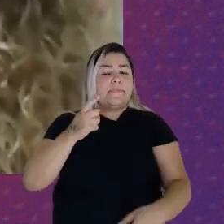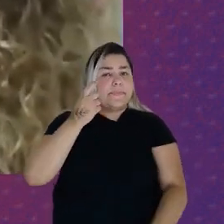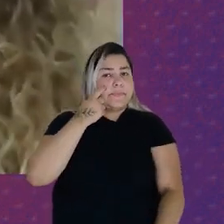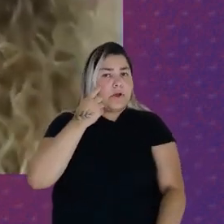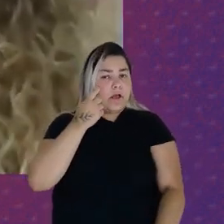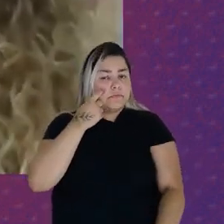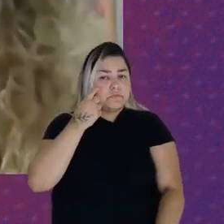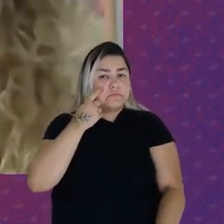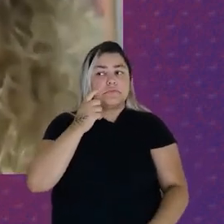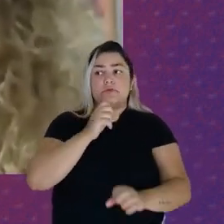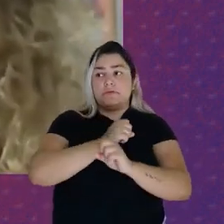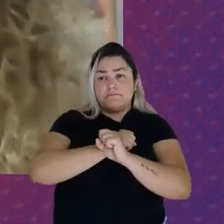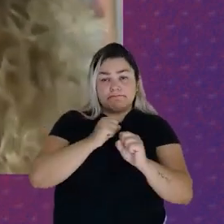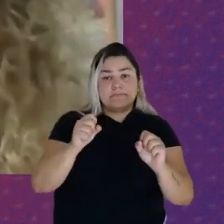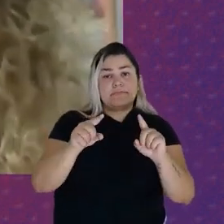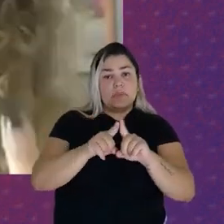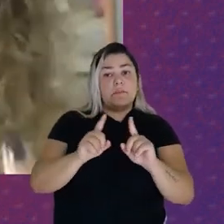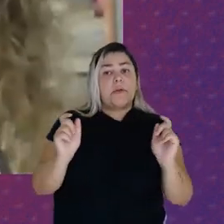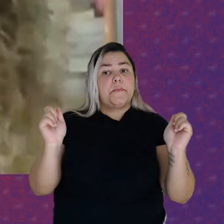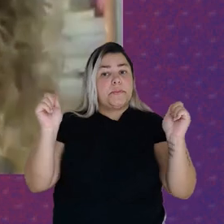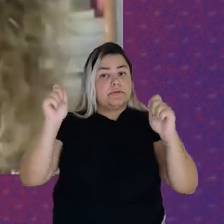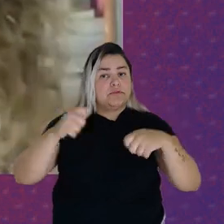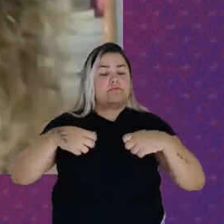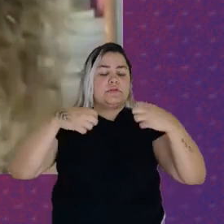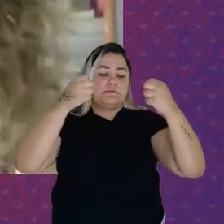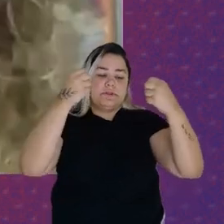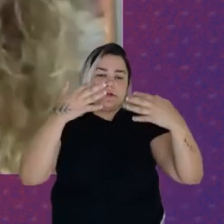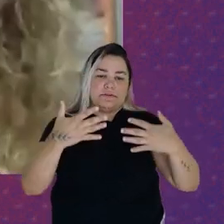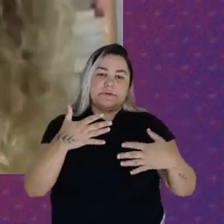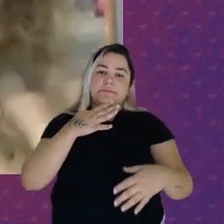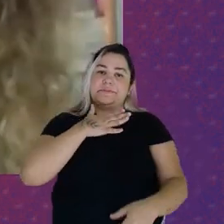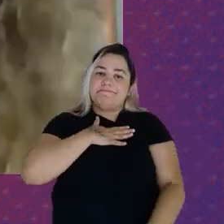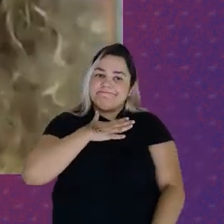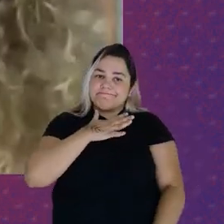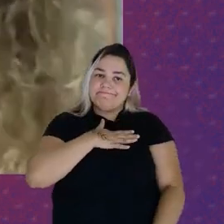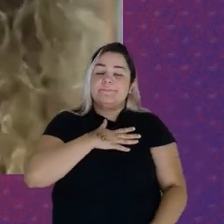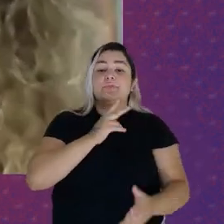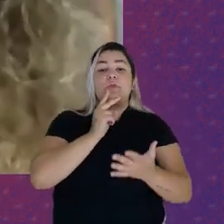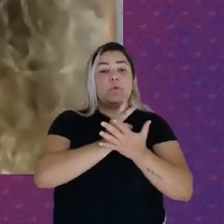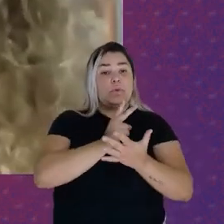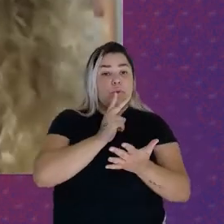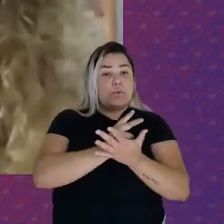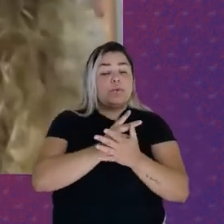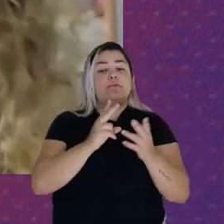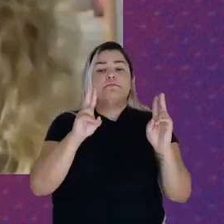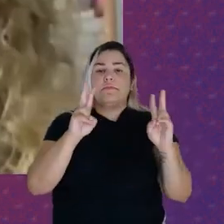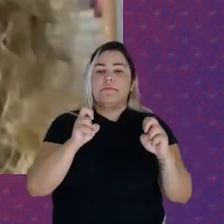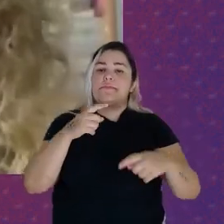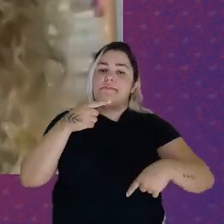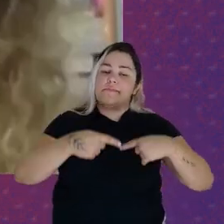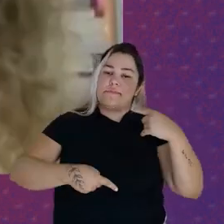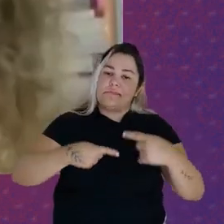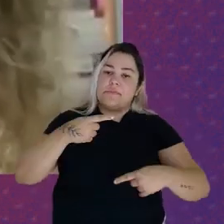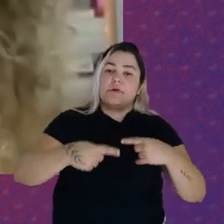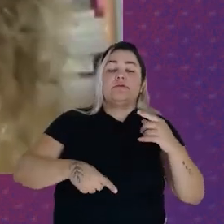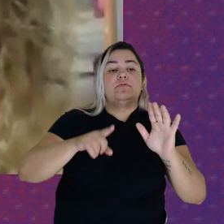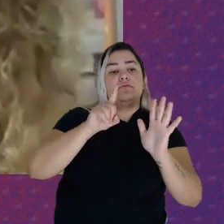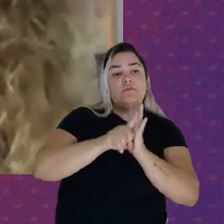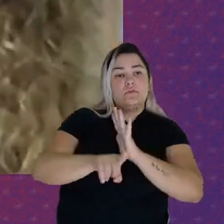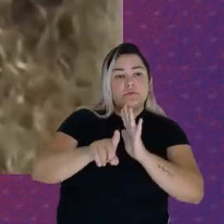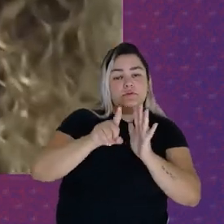possível. Então, essa necessidade de explicar para mim mesma os temas que eu estava discutindo, de questionar a minha